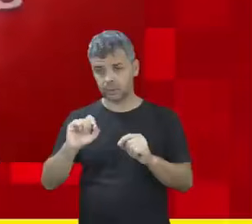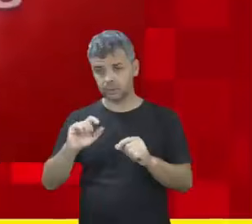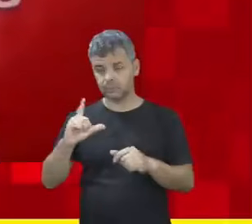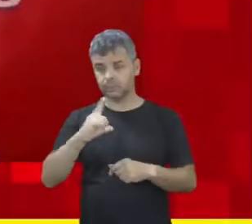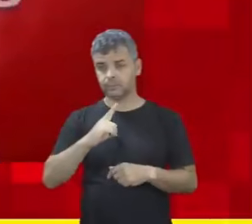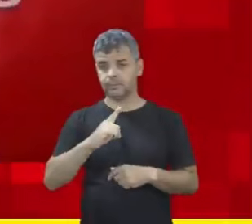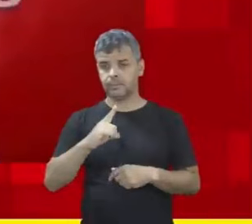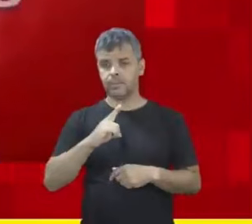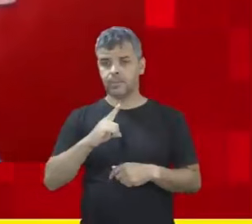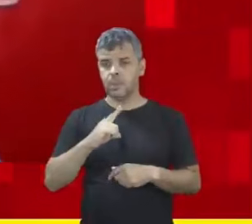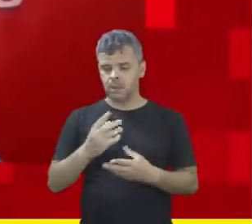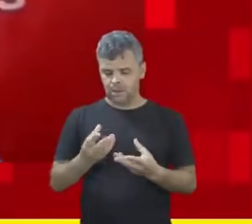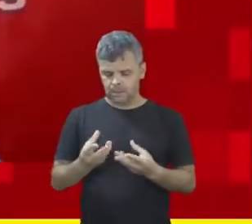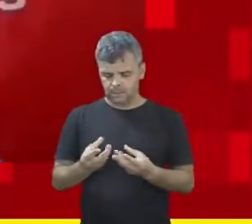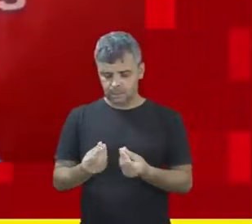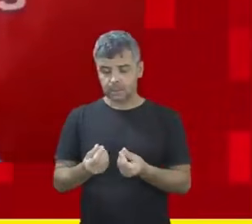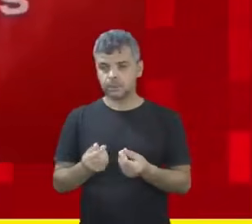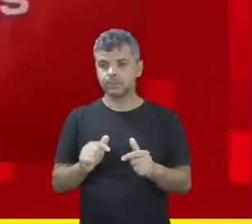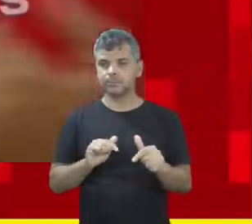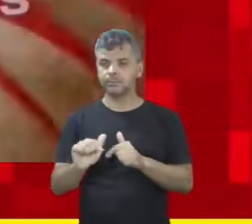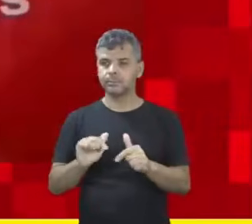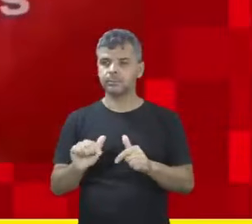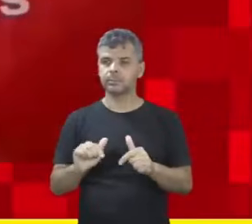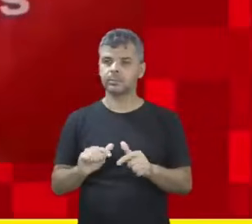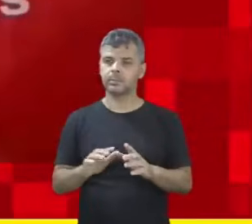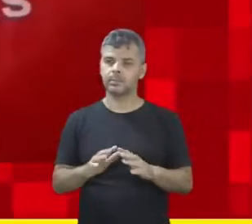tem, na essência, o trabalho, né,